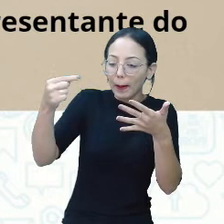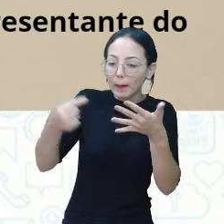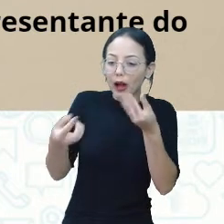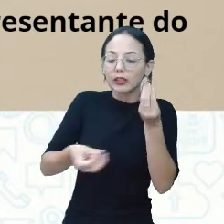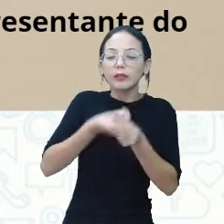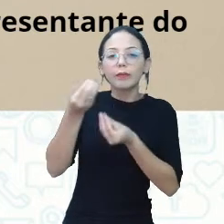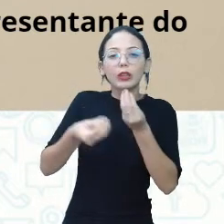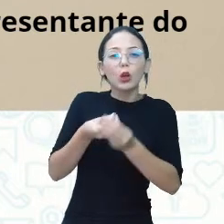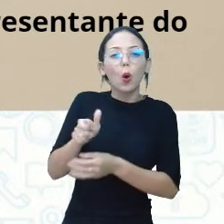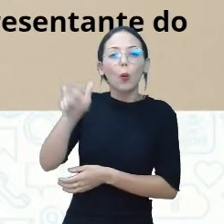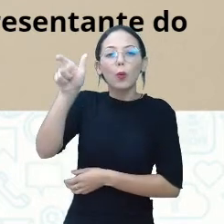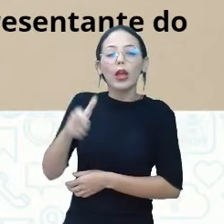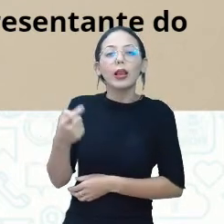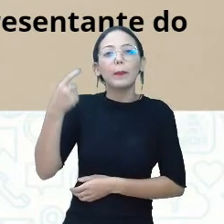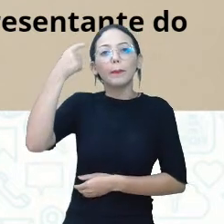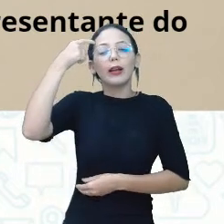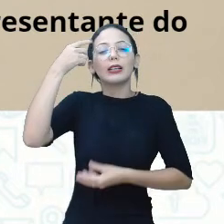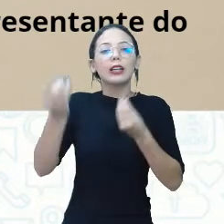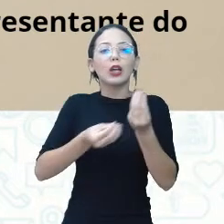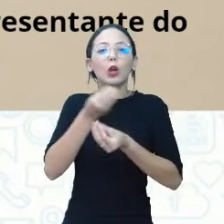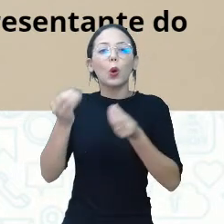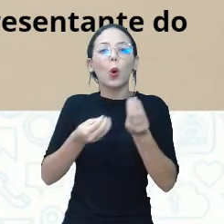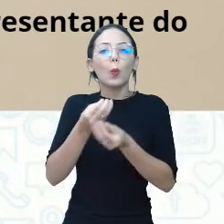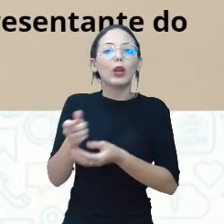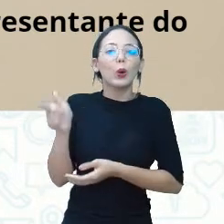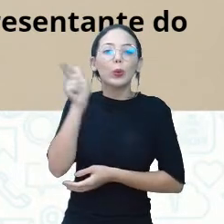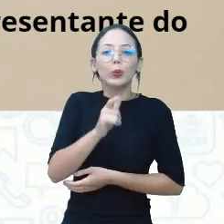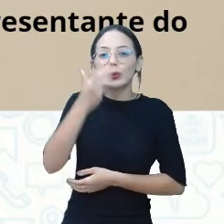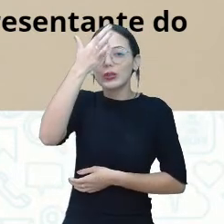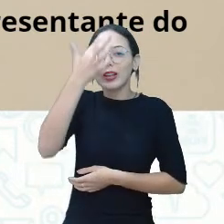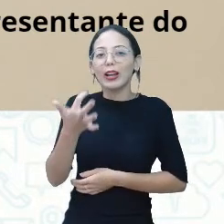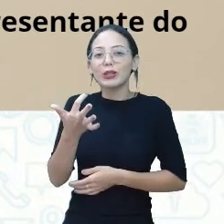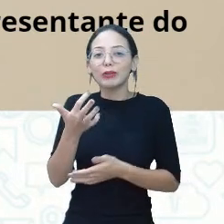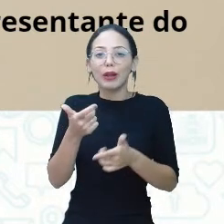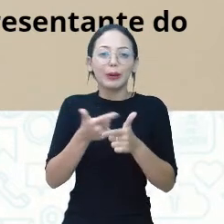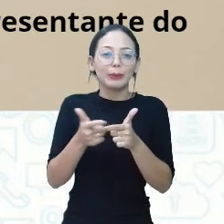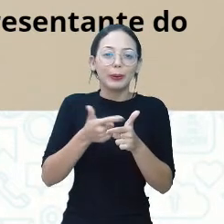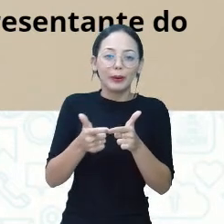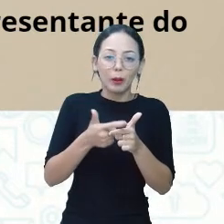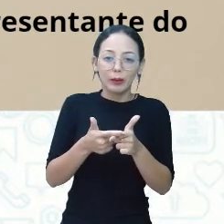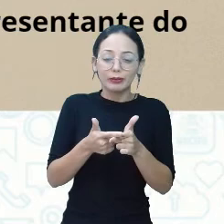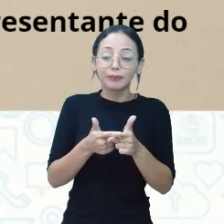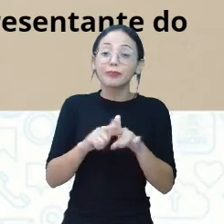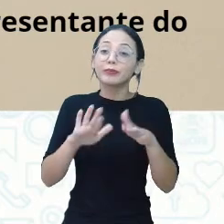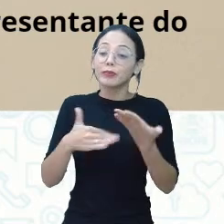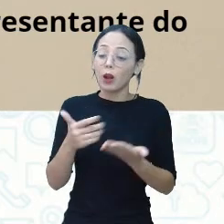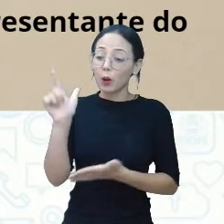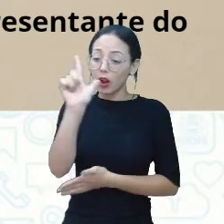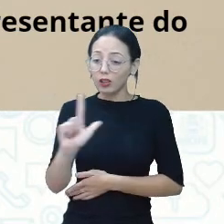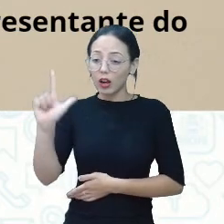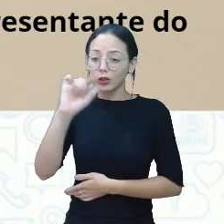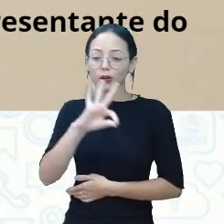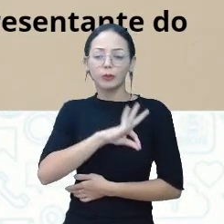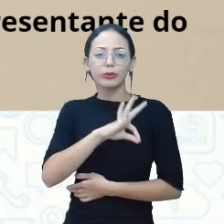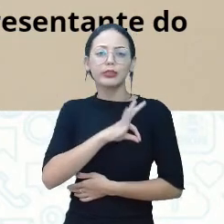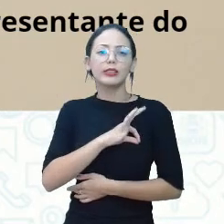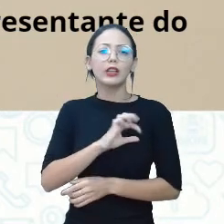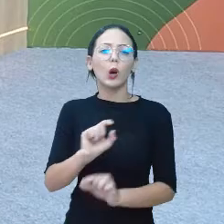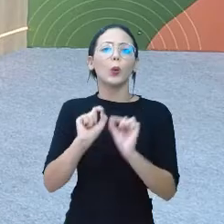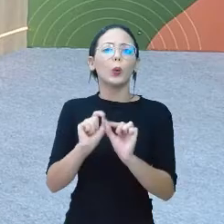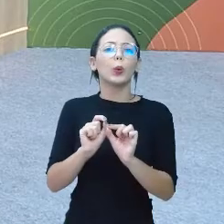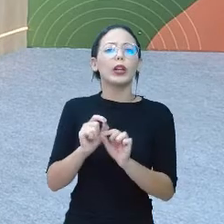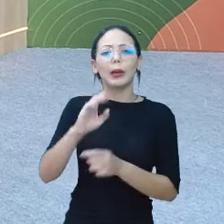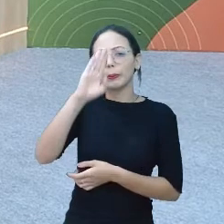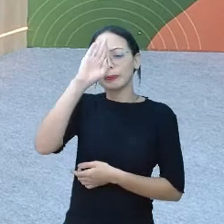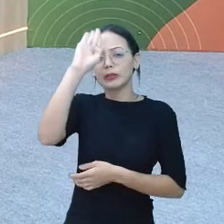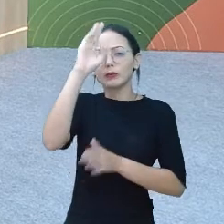como Sherlock pensa e como é que ele chega à conclusão dos seus mistérios. Então, a literatura policial acaba sendo a maior representante